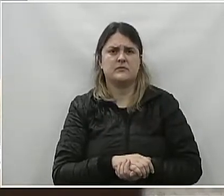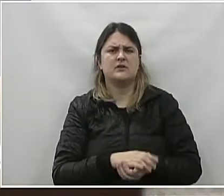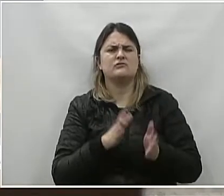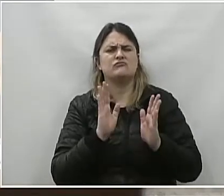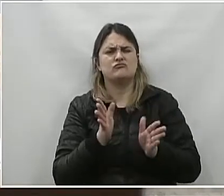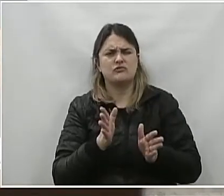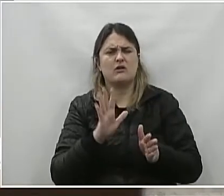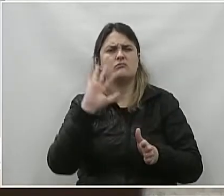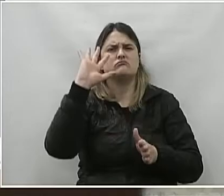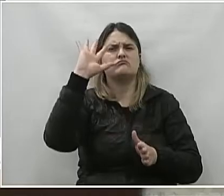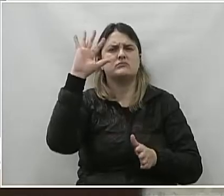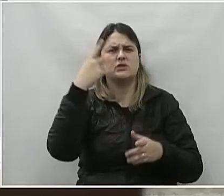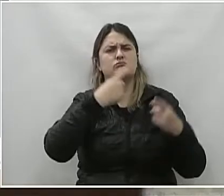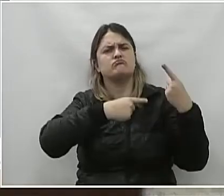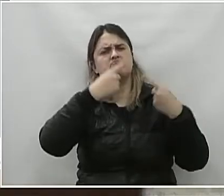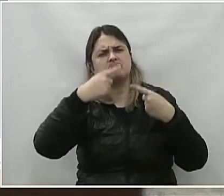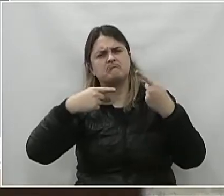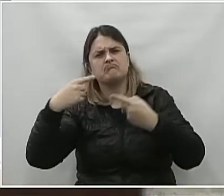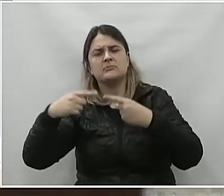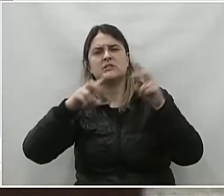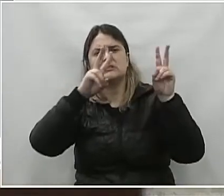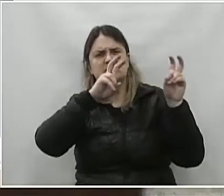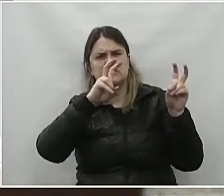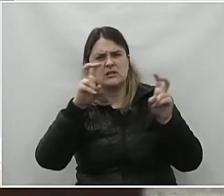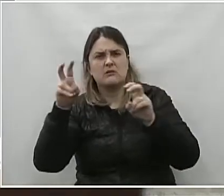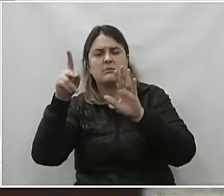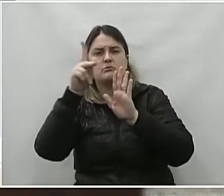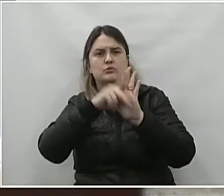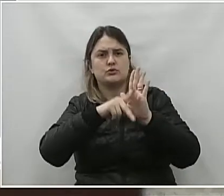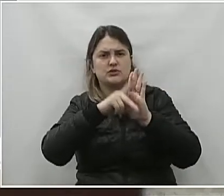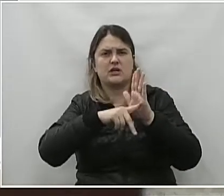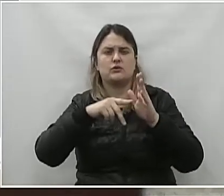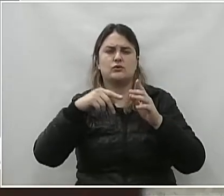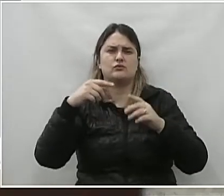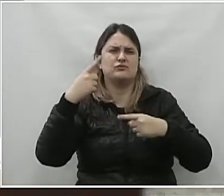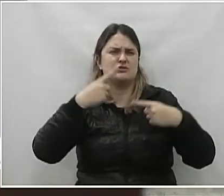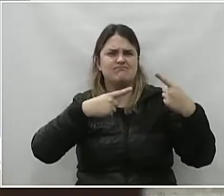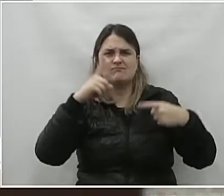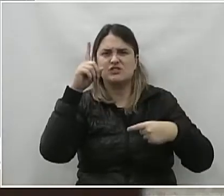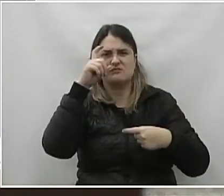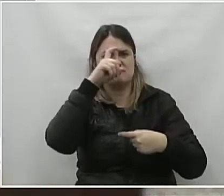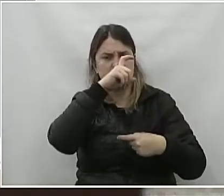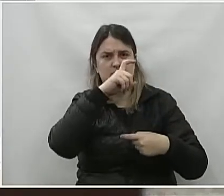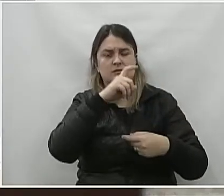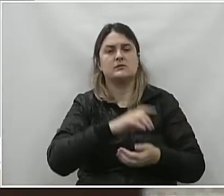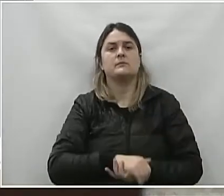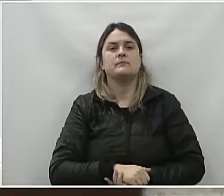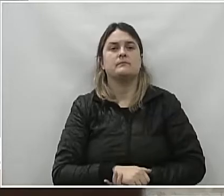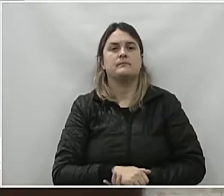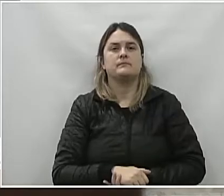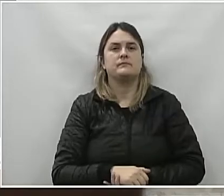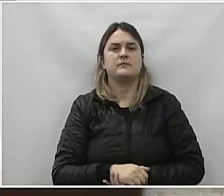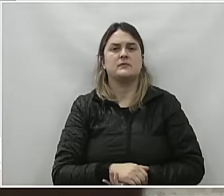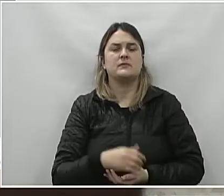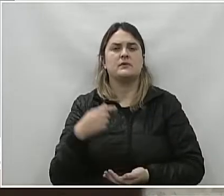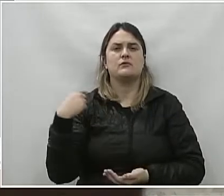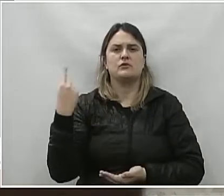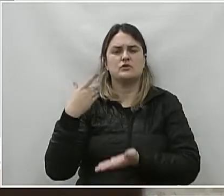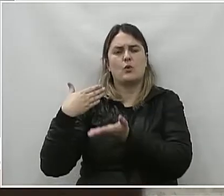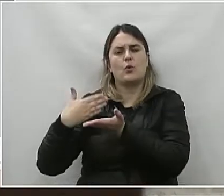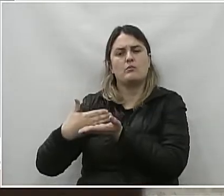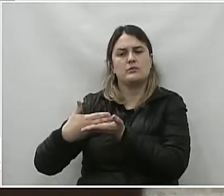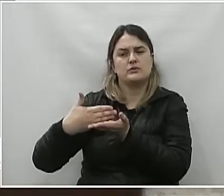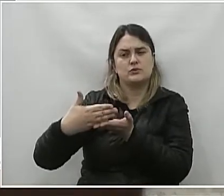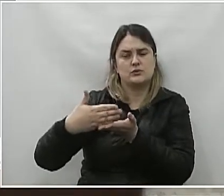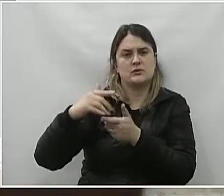Tivemos diversos assuntos e projetos polêmicos aqui na Câmara de Vereadores, desde o início da